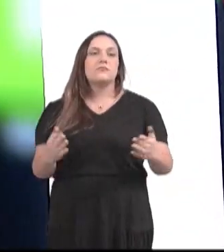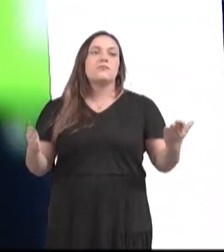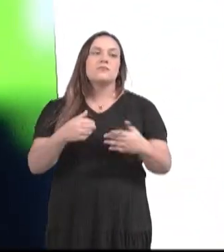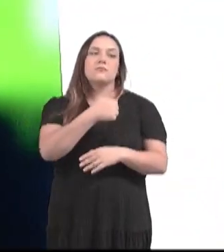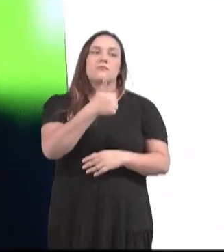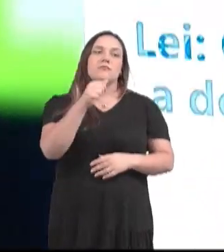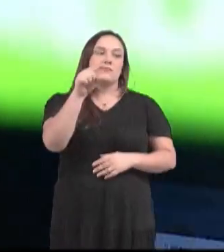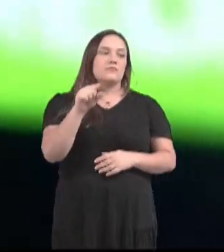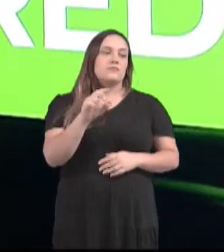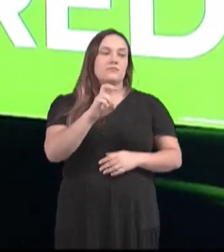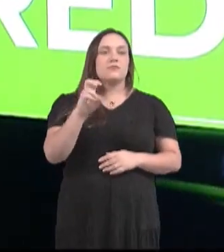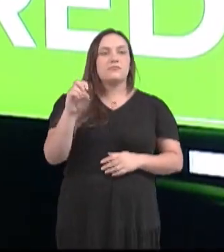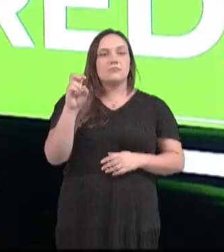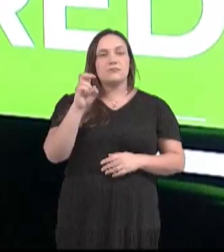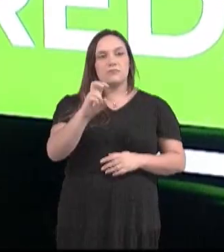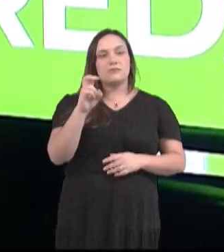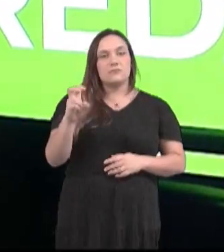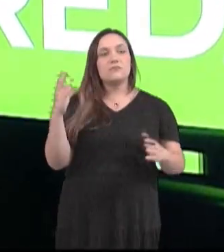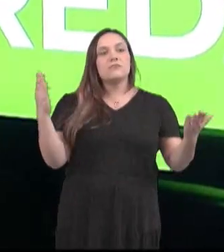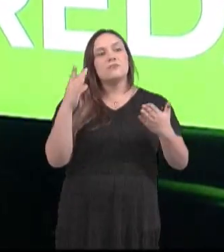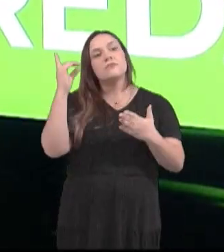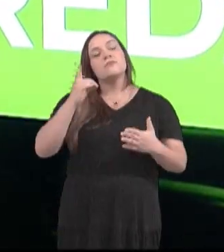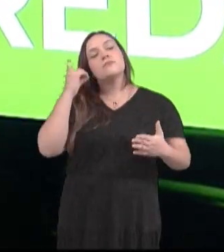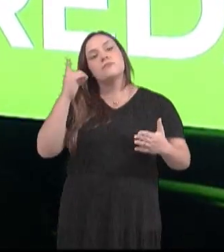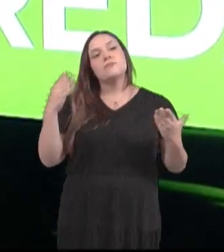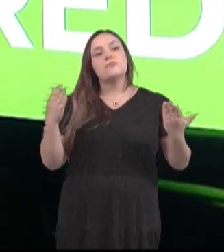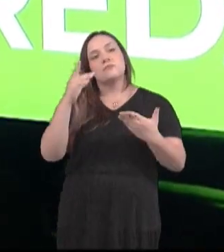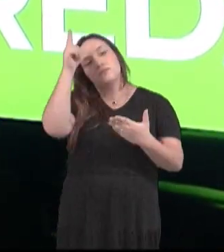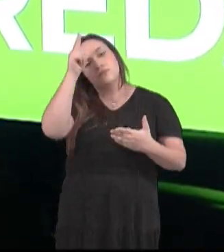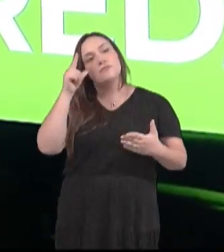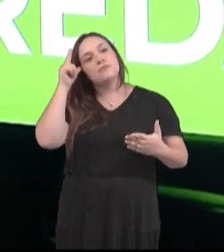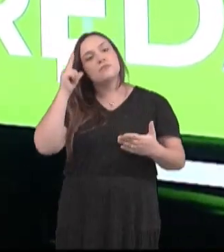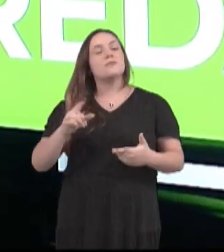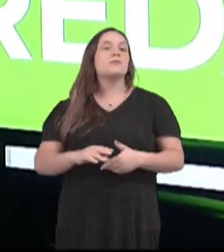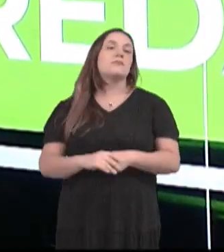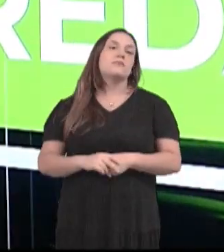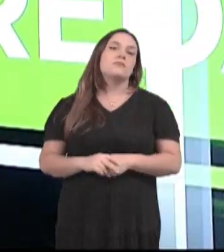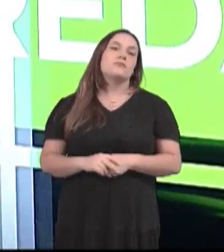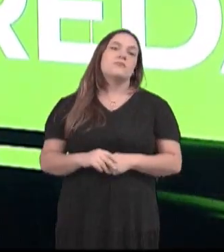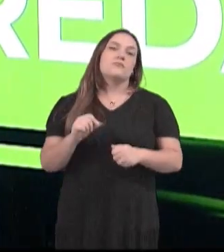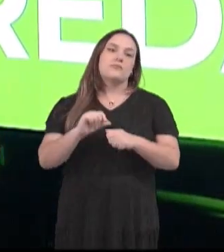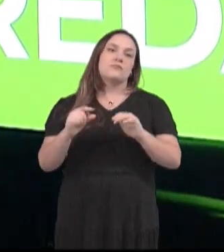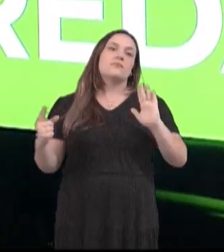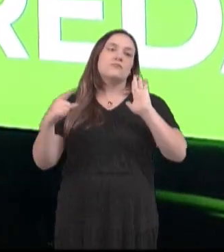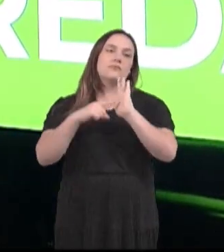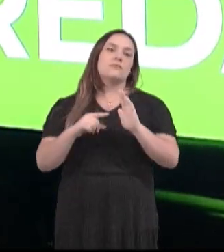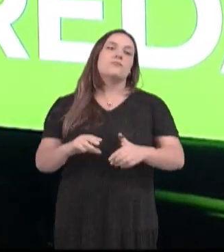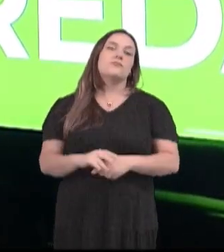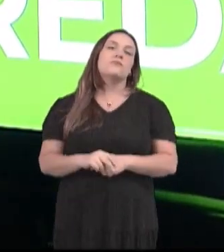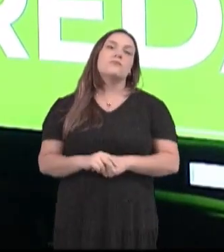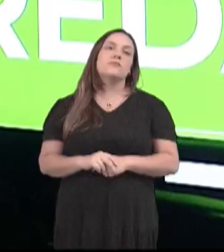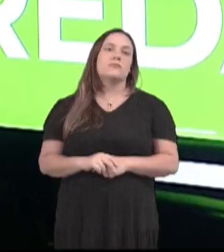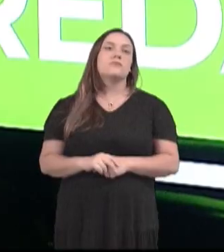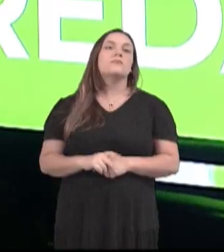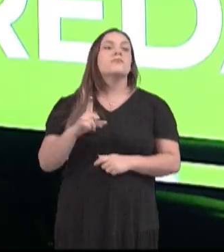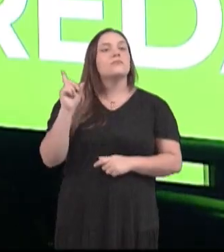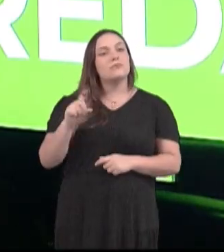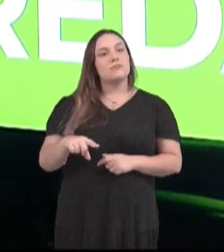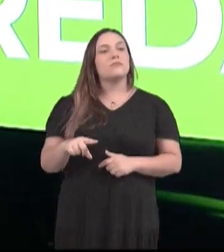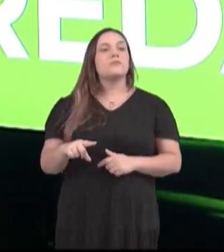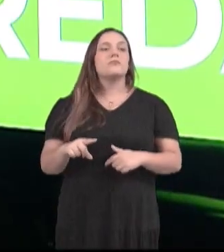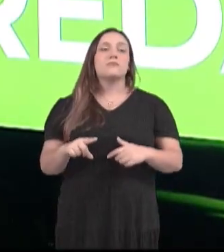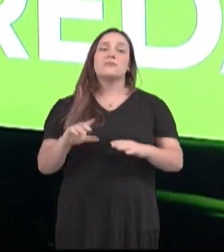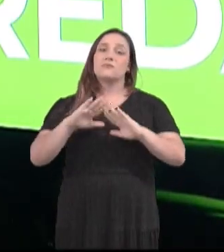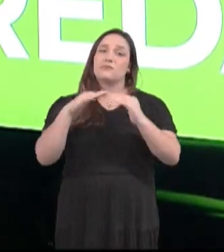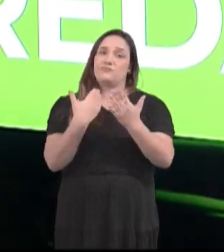11h55, e a deputada Lia Nogueira, durante a sessão de hoje, fez a denúncia de casos de omissão de